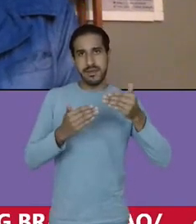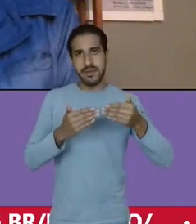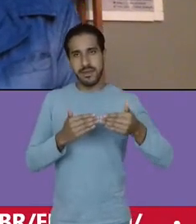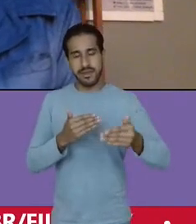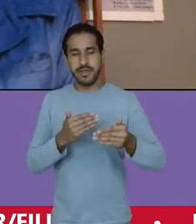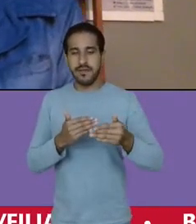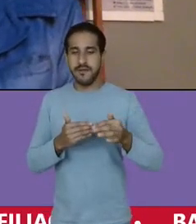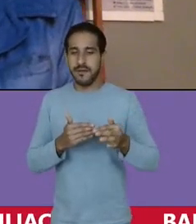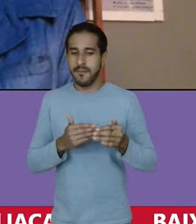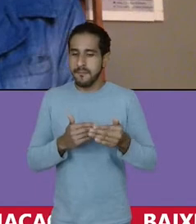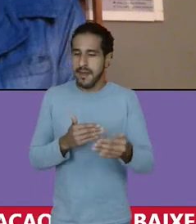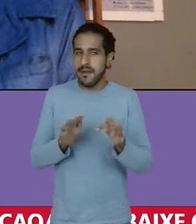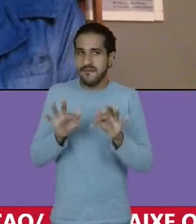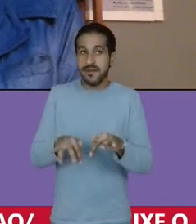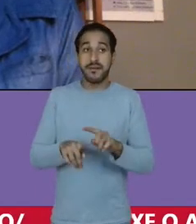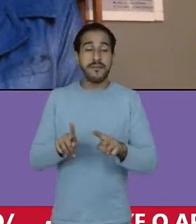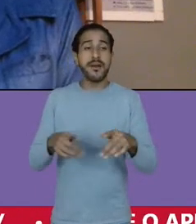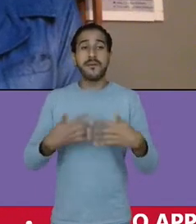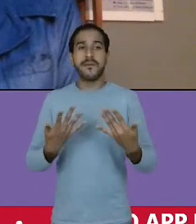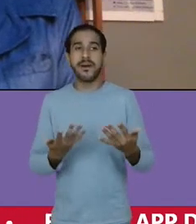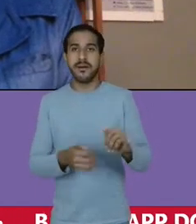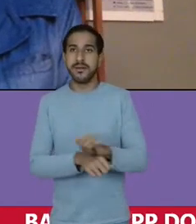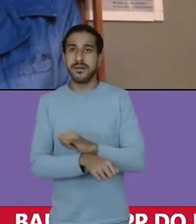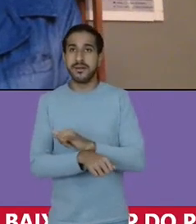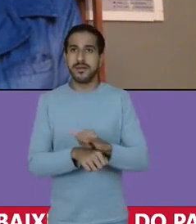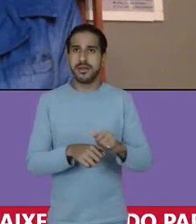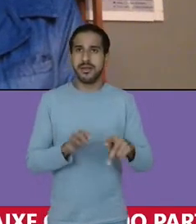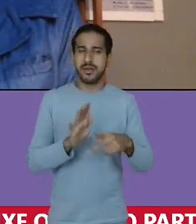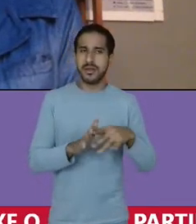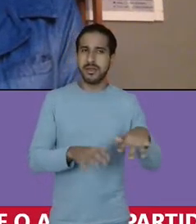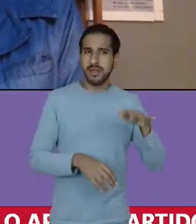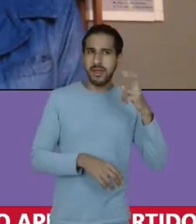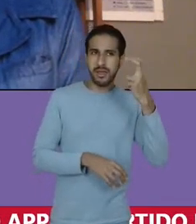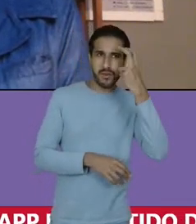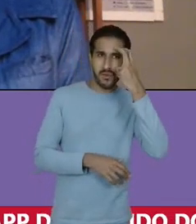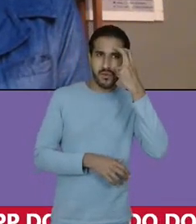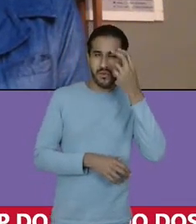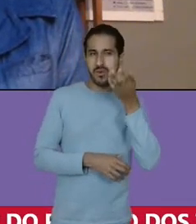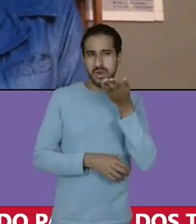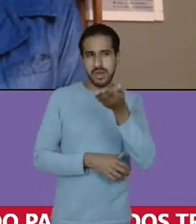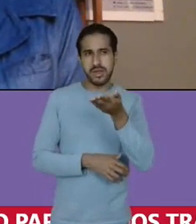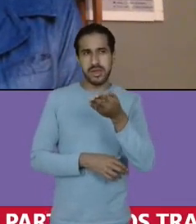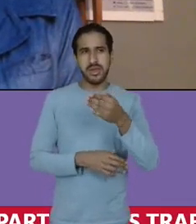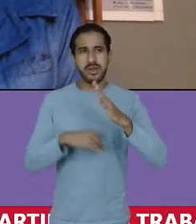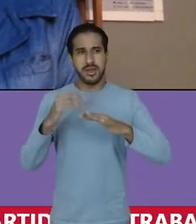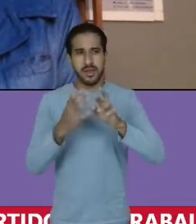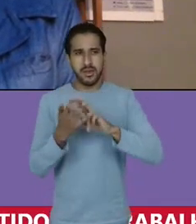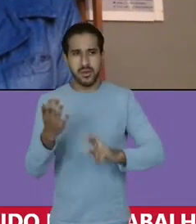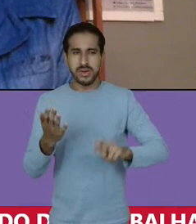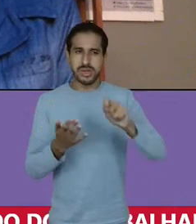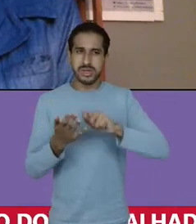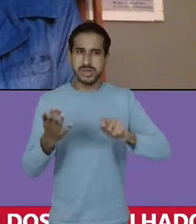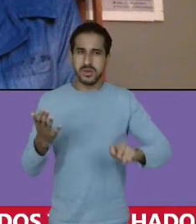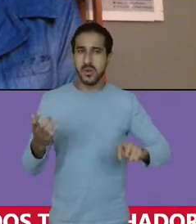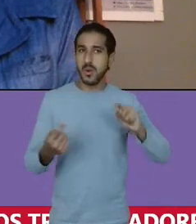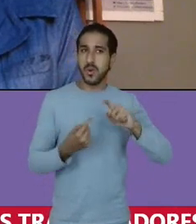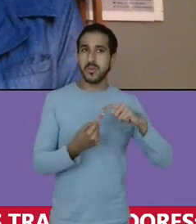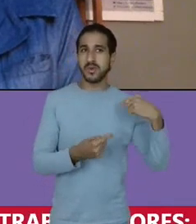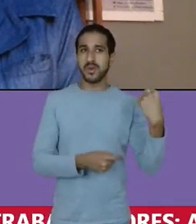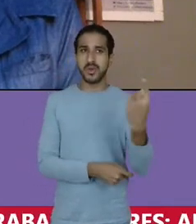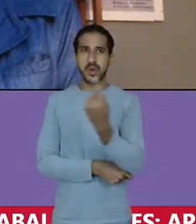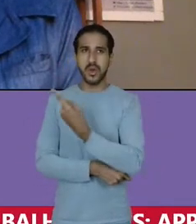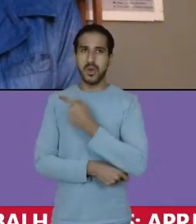até logo acabe com isso. Mas qual a estratégia da cultura como um todo, você que é roteirista, escritora, para que a